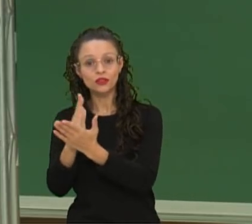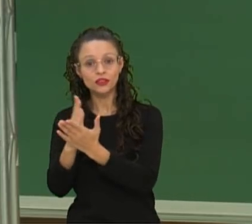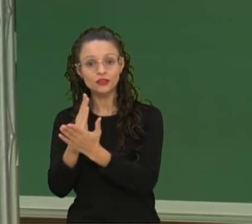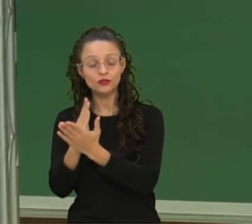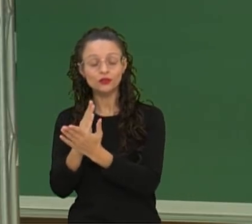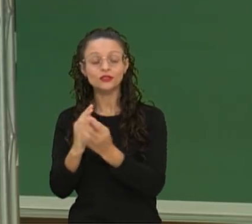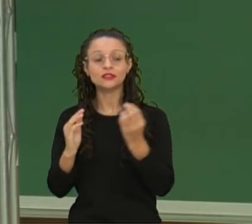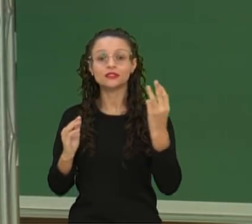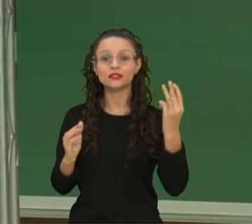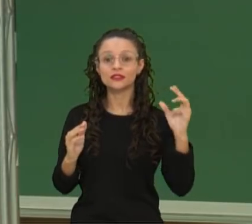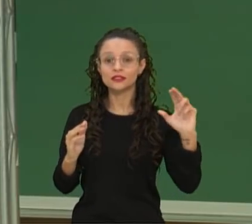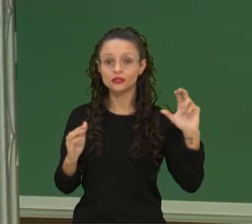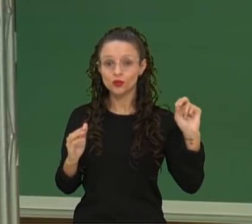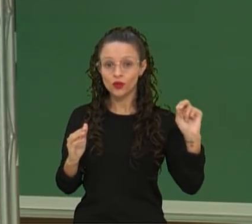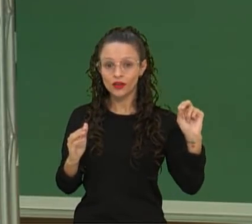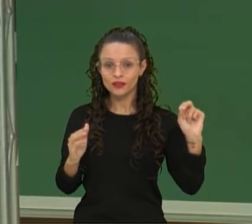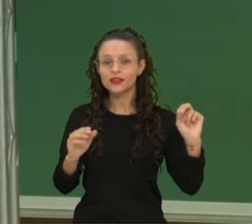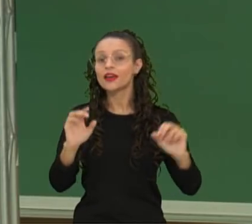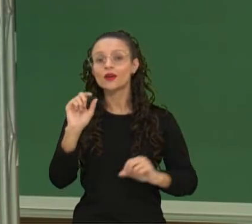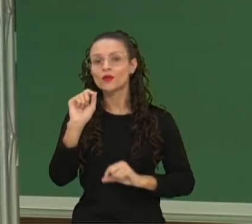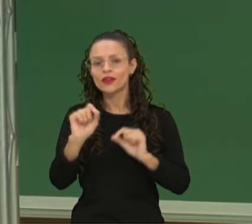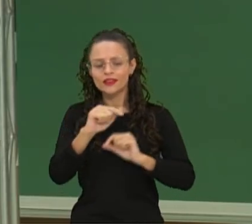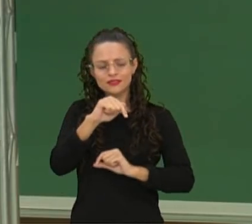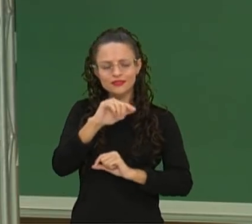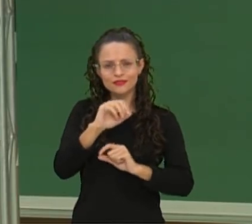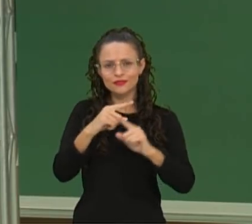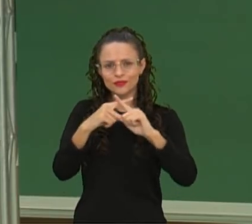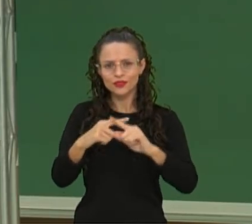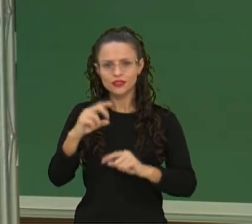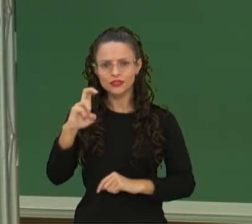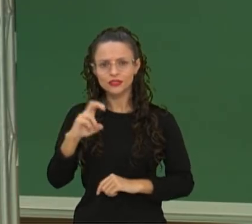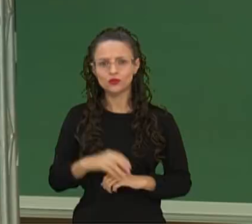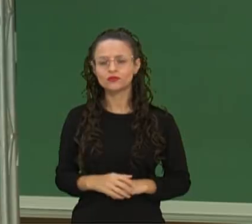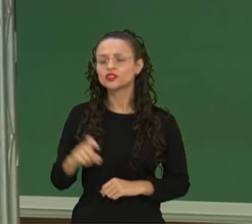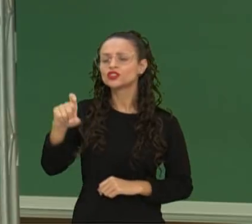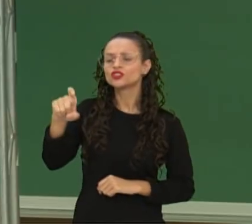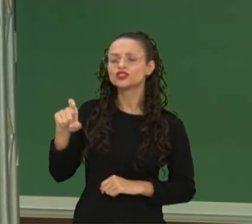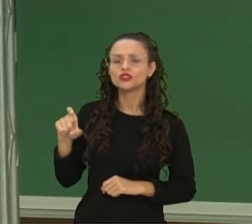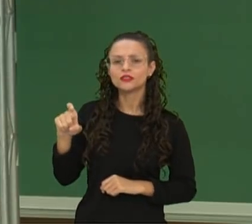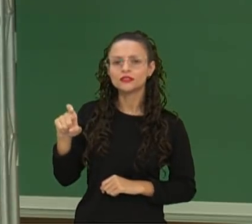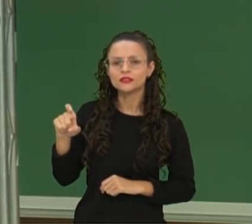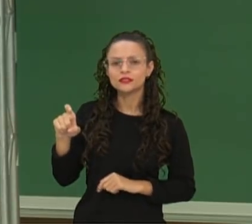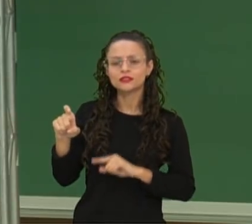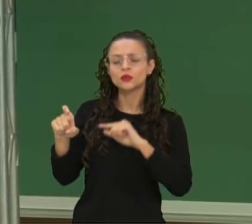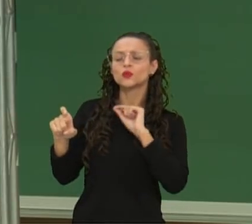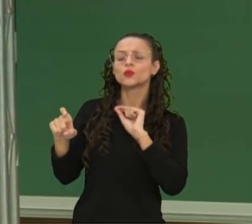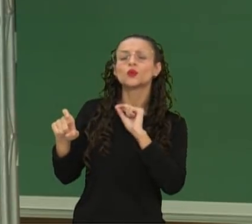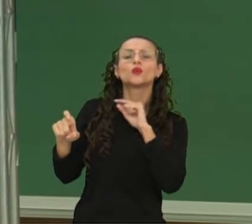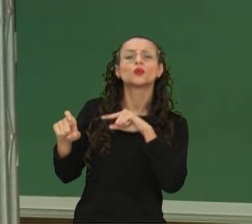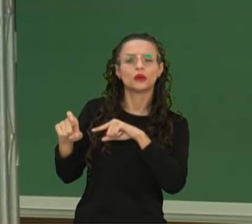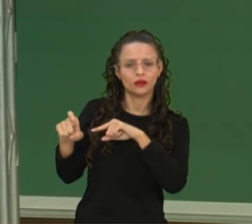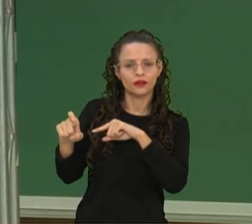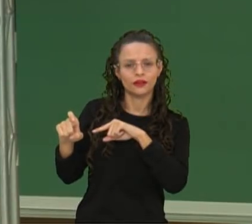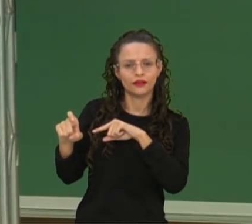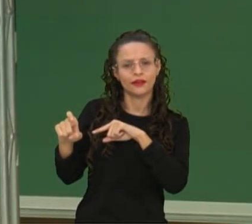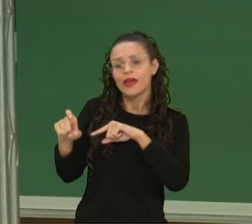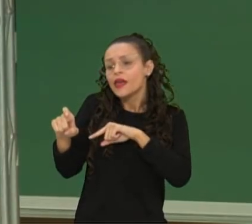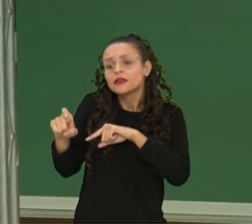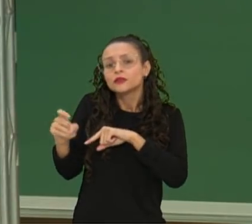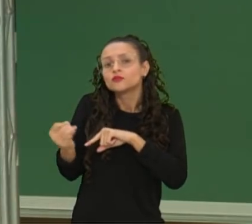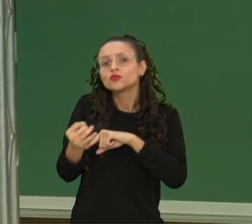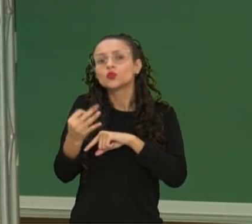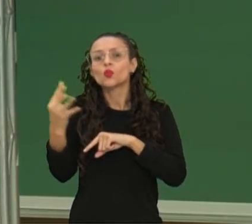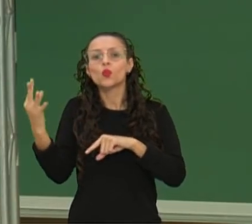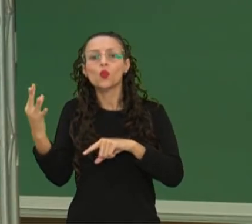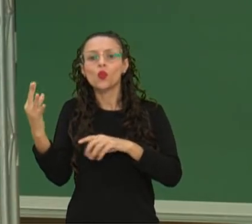350, né? Basta fazer 70 vezes 5. E X livros, né? O que significa esse X livros? Que é uma quantidade que você